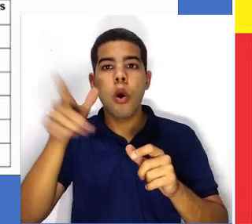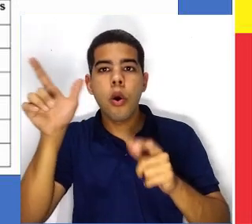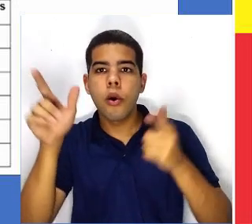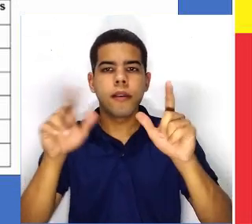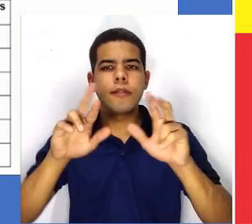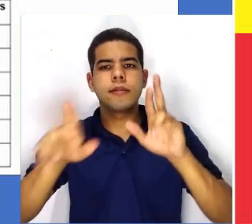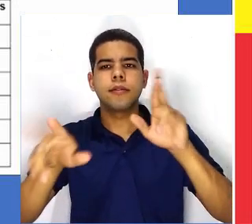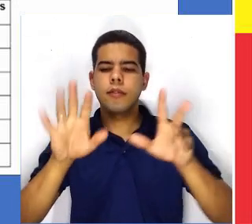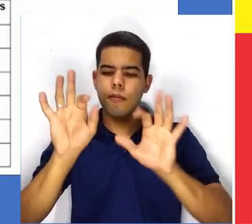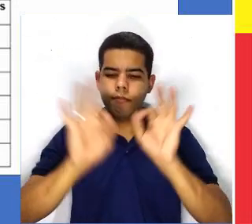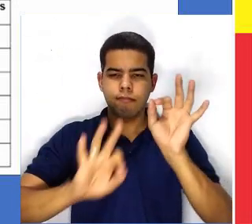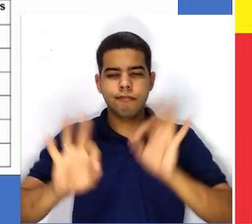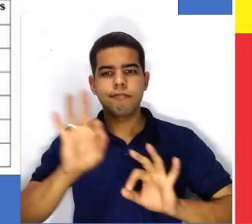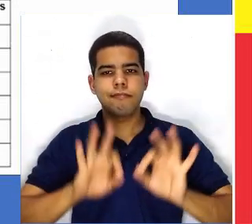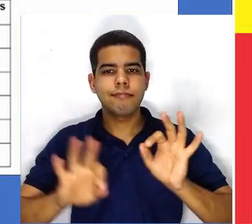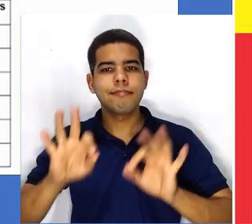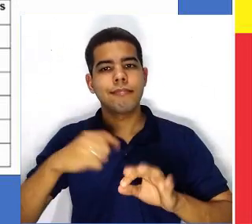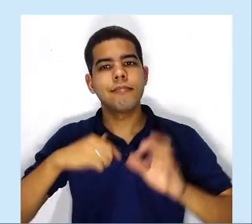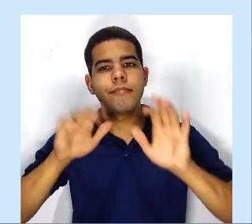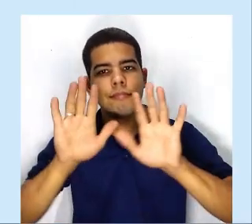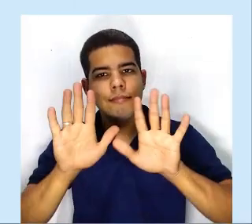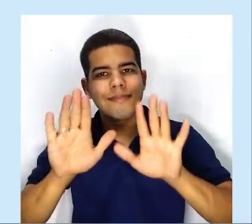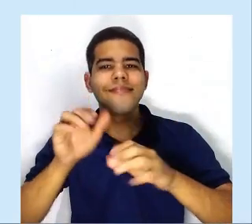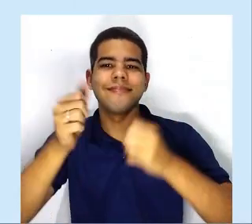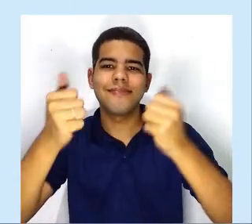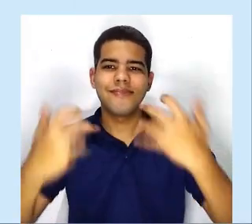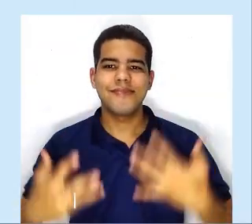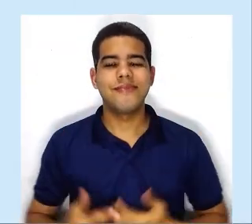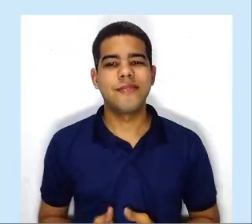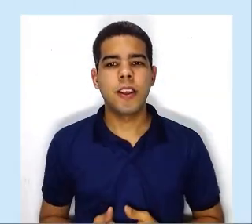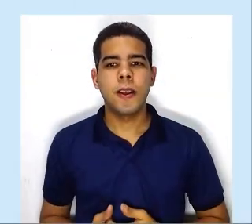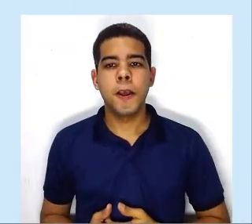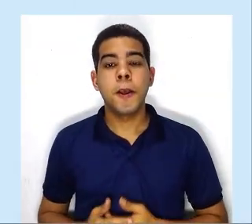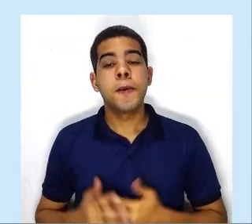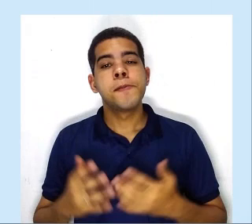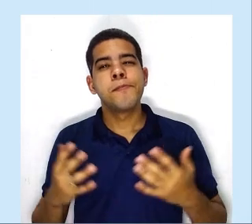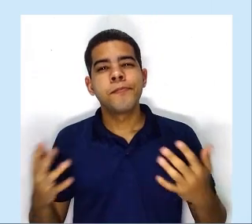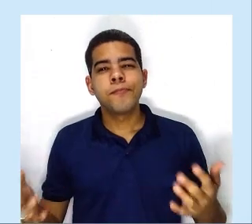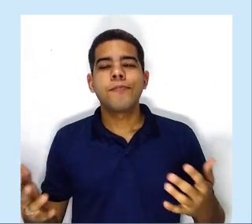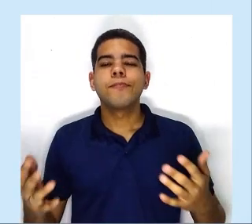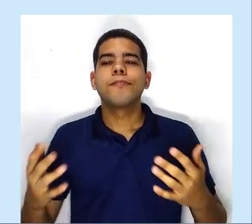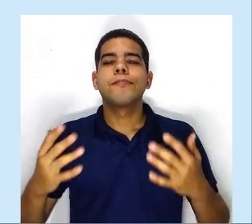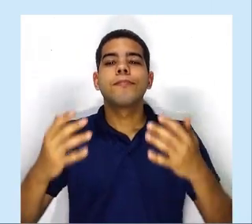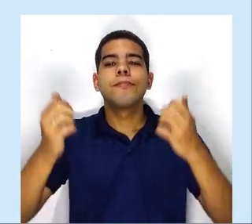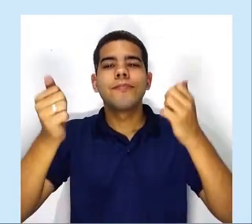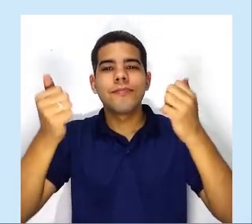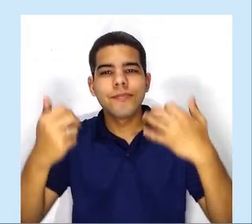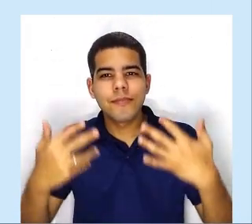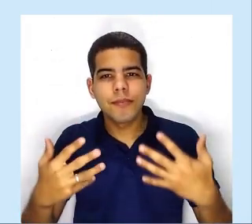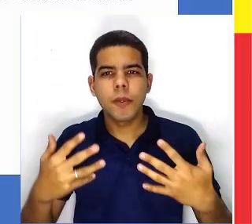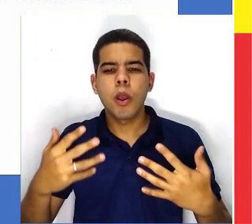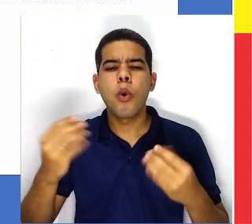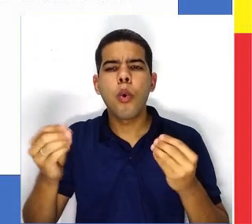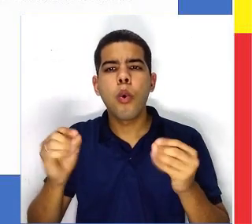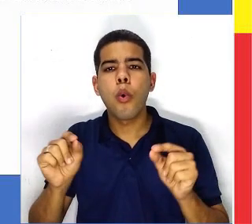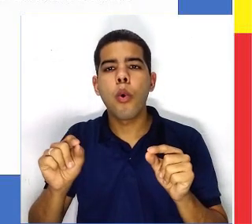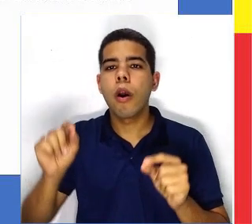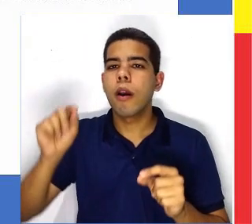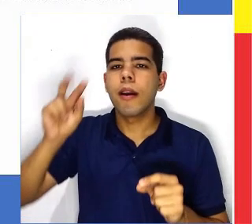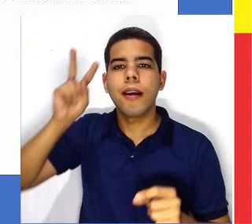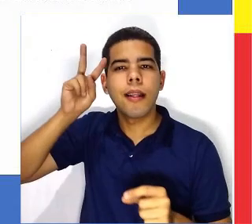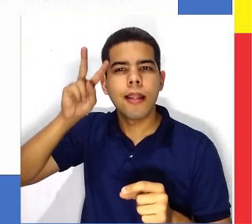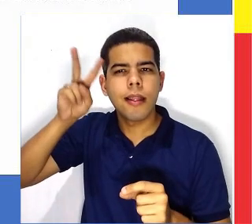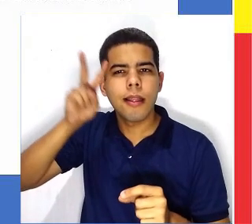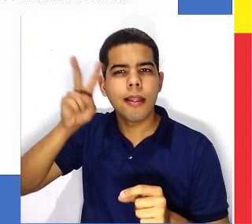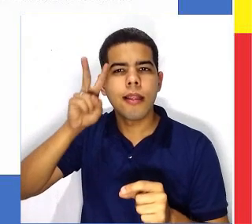foram organizados na tabela, ok? Bom, vamos falar um pouquinho da história da estatística. Na